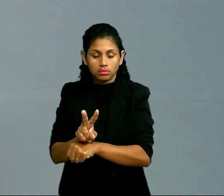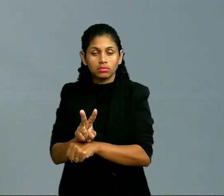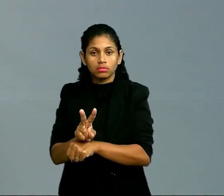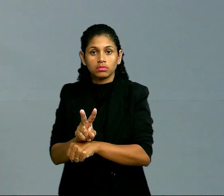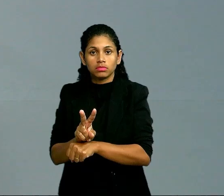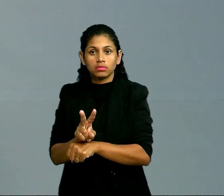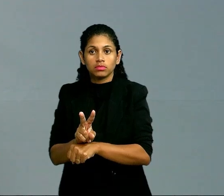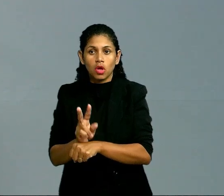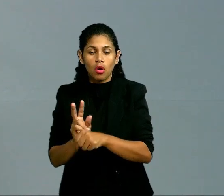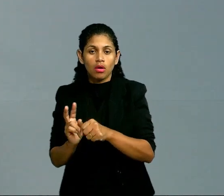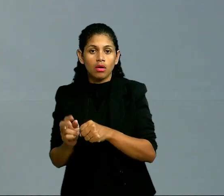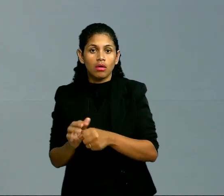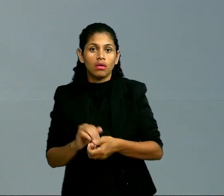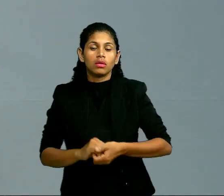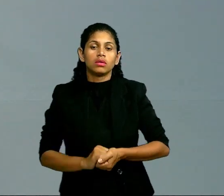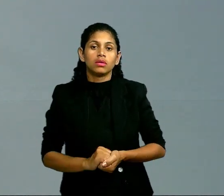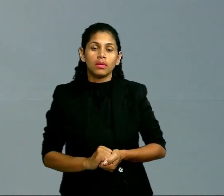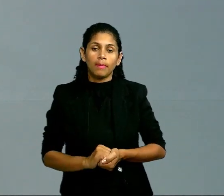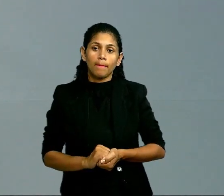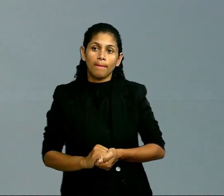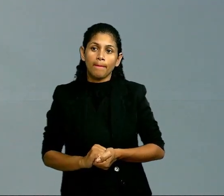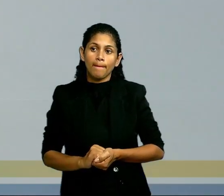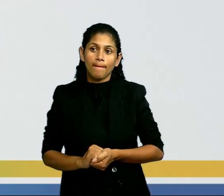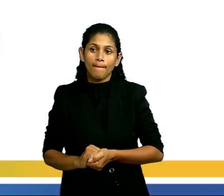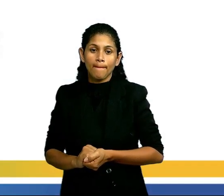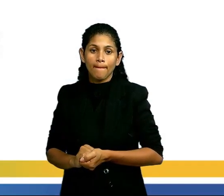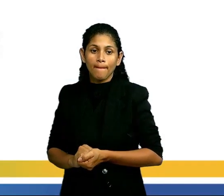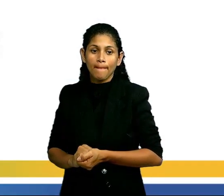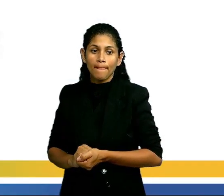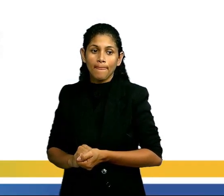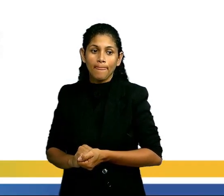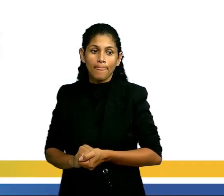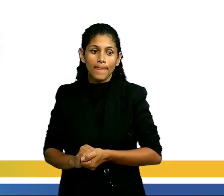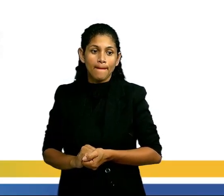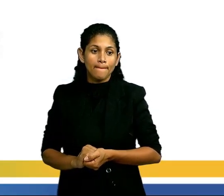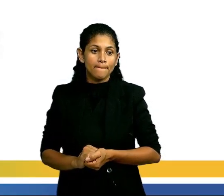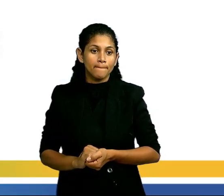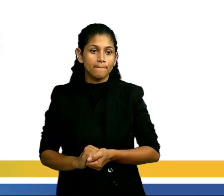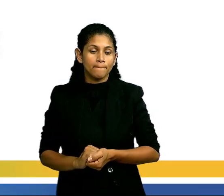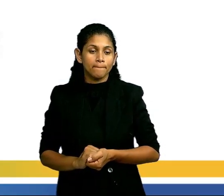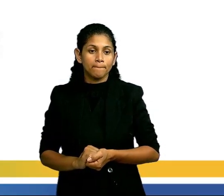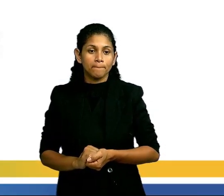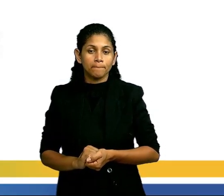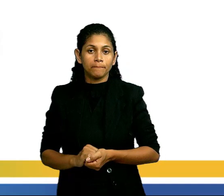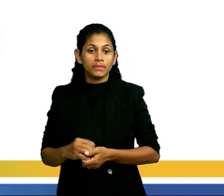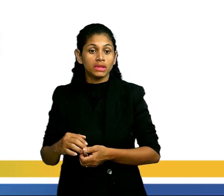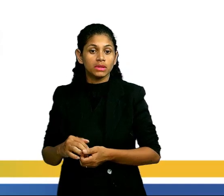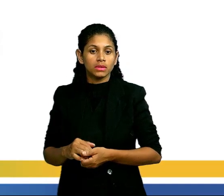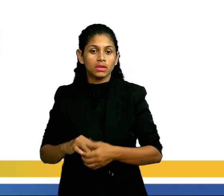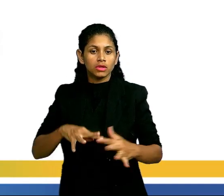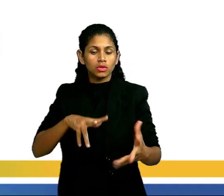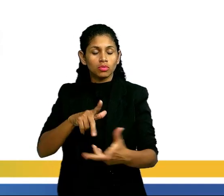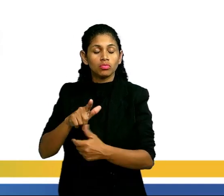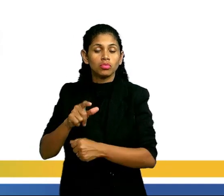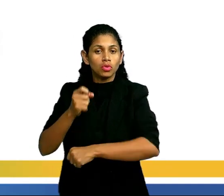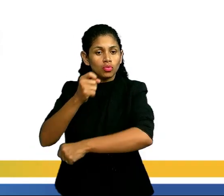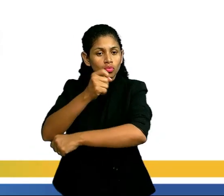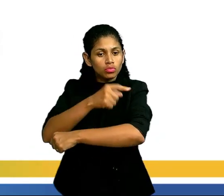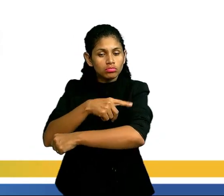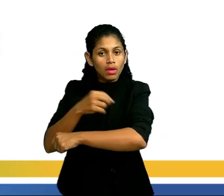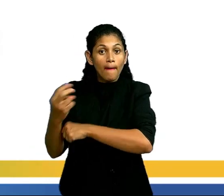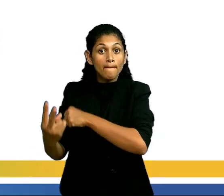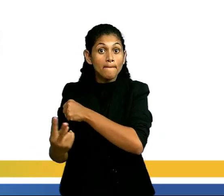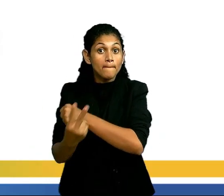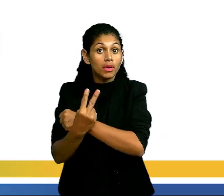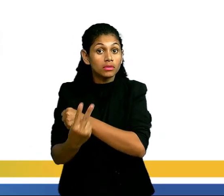consequentemente é introduzido dentro de um outro organismo. E olha só como é que funciona. Geralmente o soro é para quando a gente tem contato